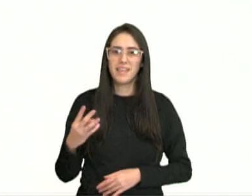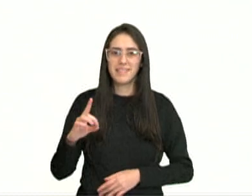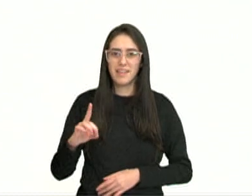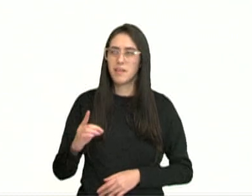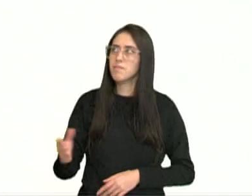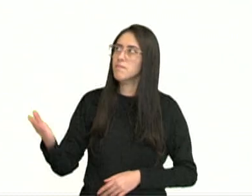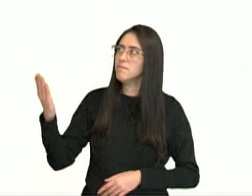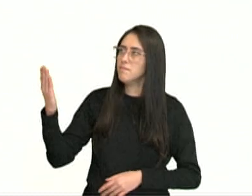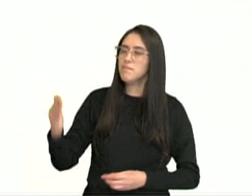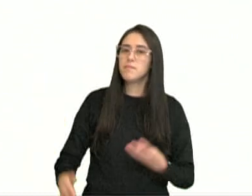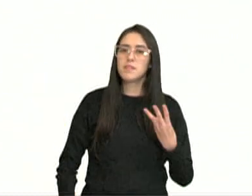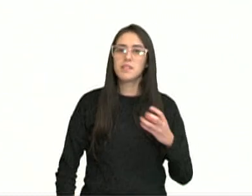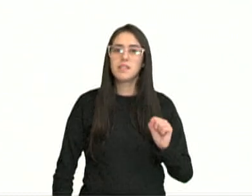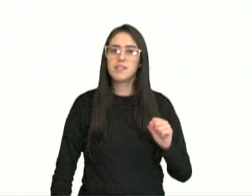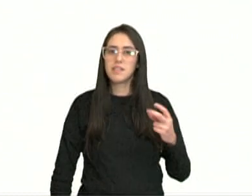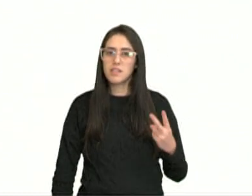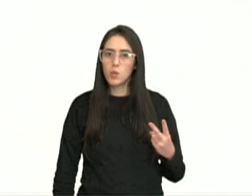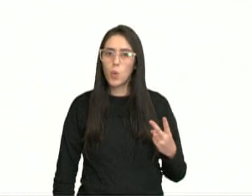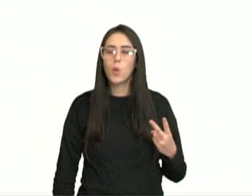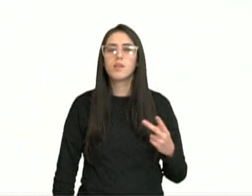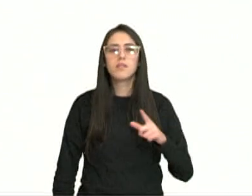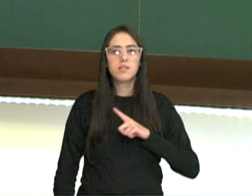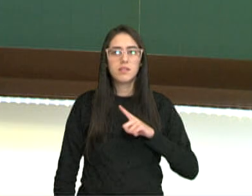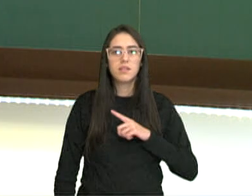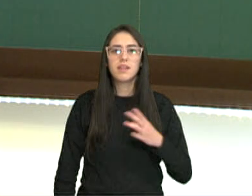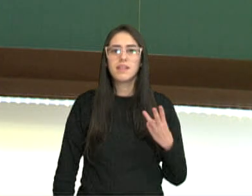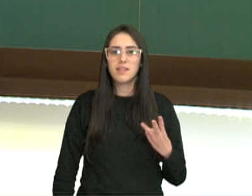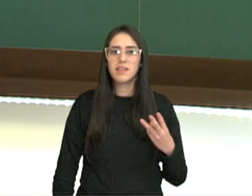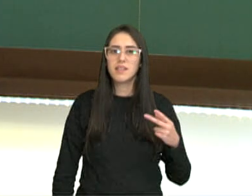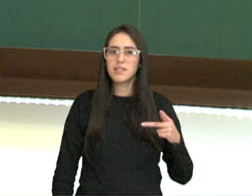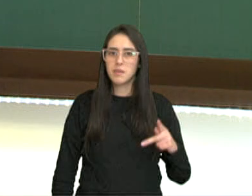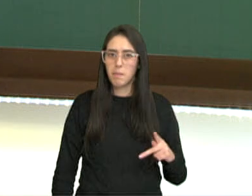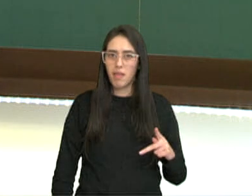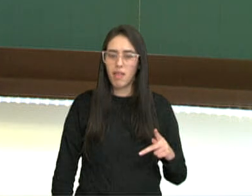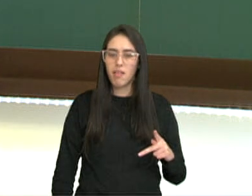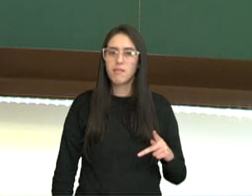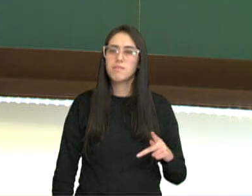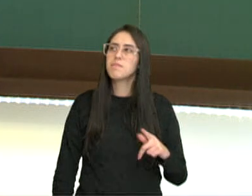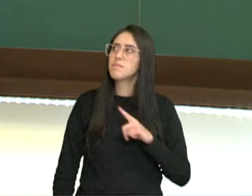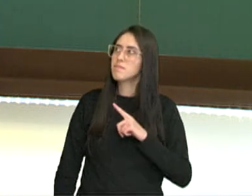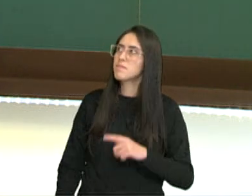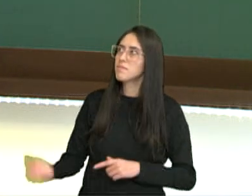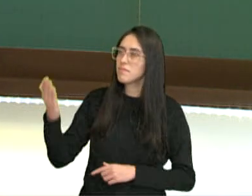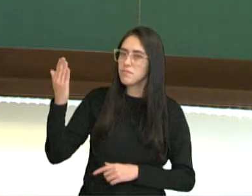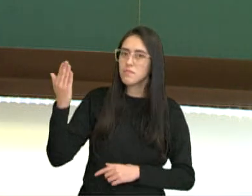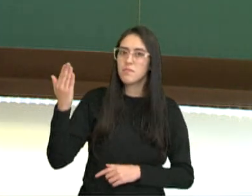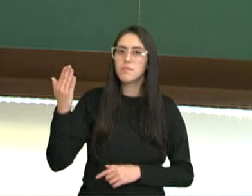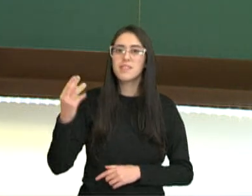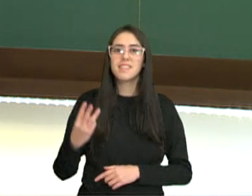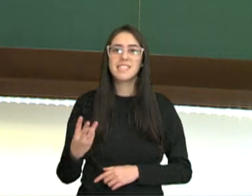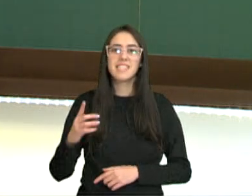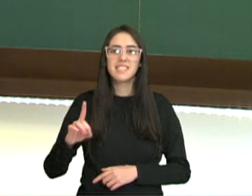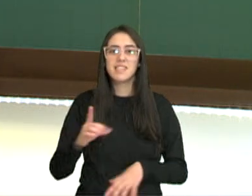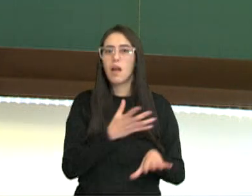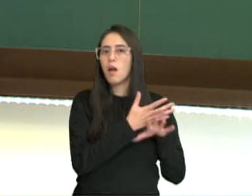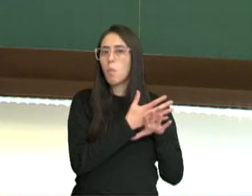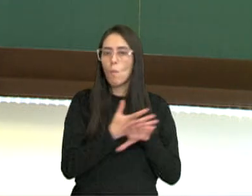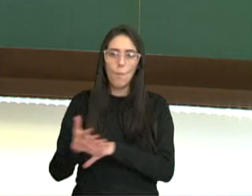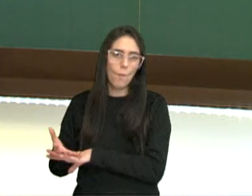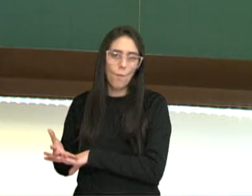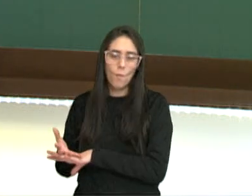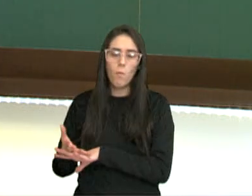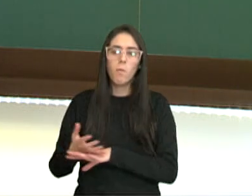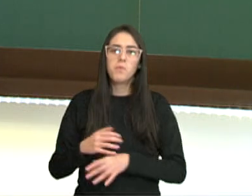lá 3s2, temos 2 aqui, o 3p cabe em 6, mas temos 5, e o 3d está todo vazio,